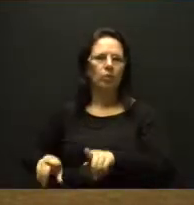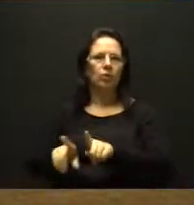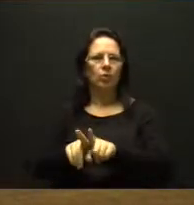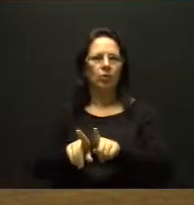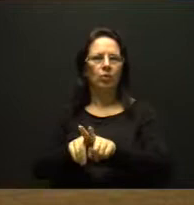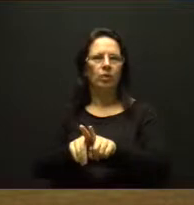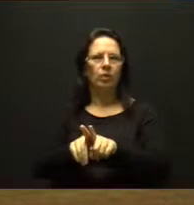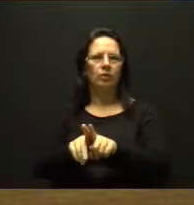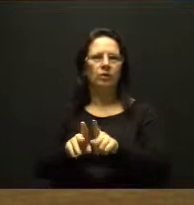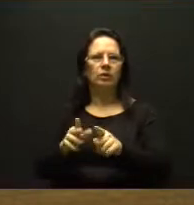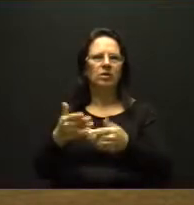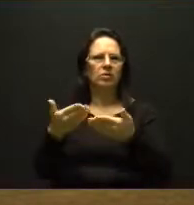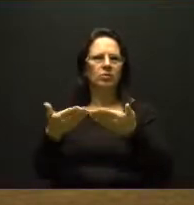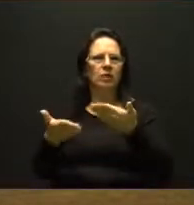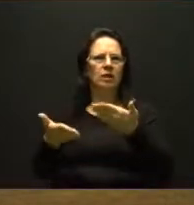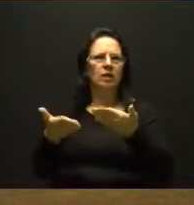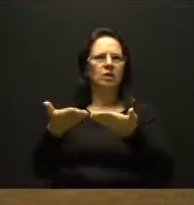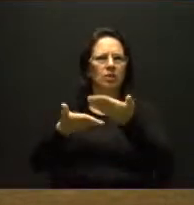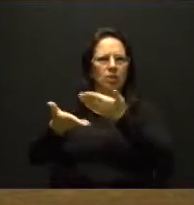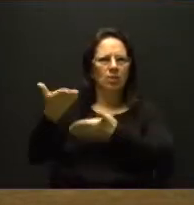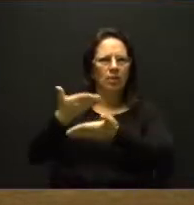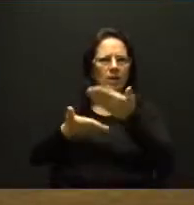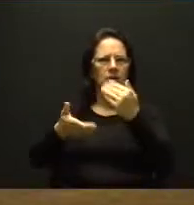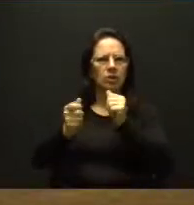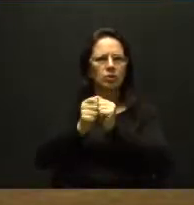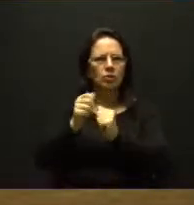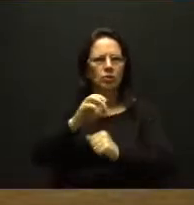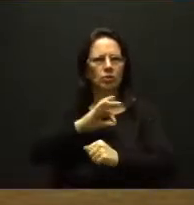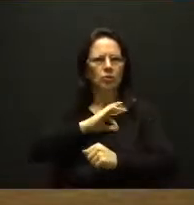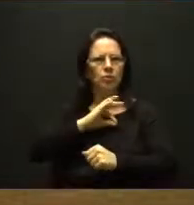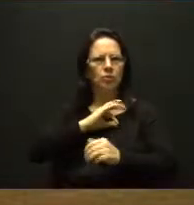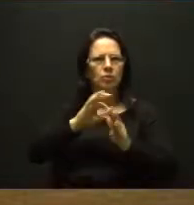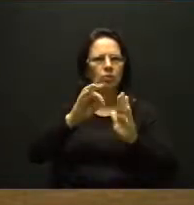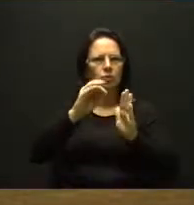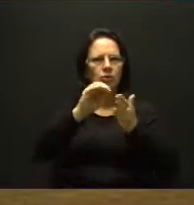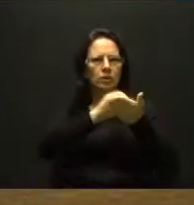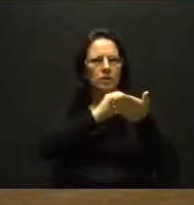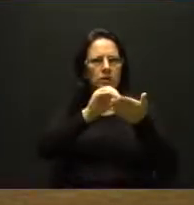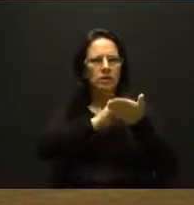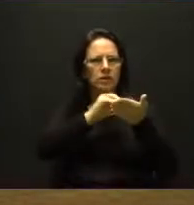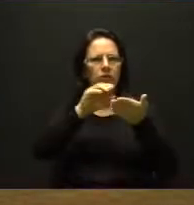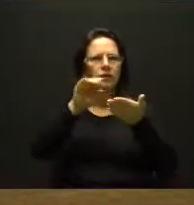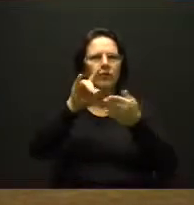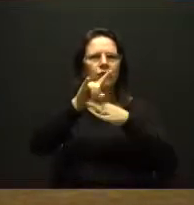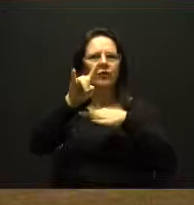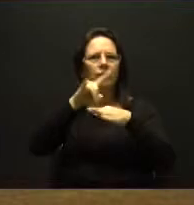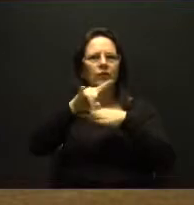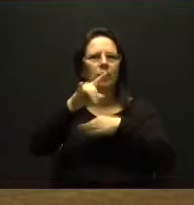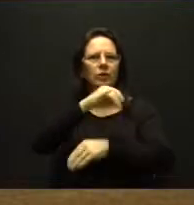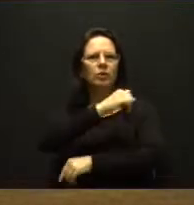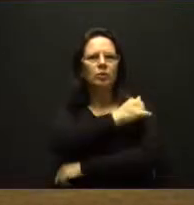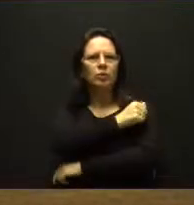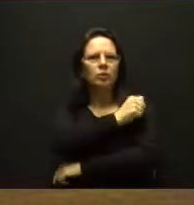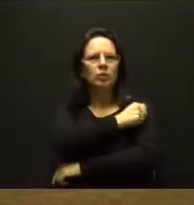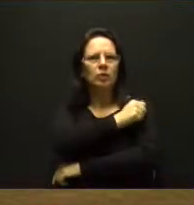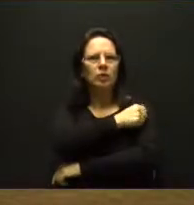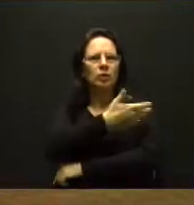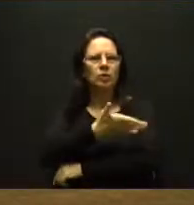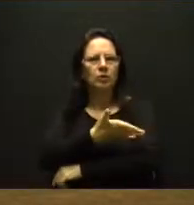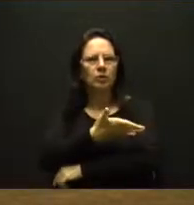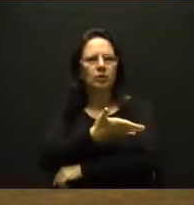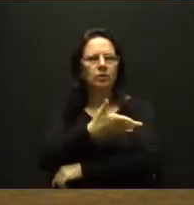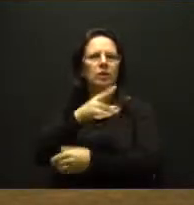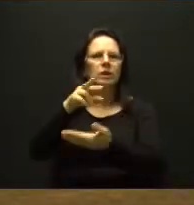informações que sejam repassados às secretarias municipais as ausências dos alunos às faltas ou